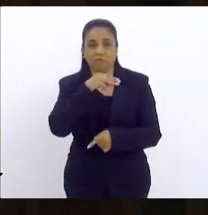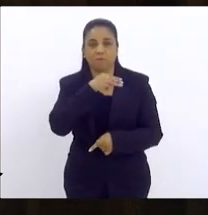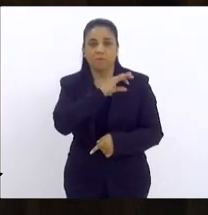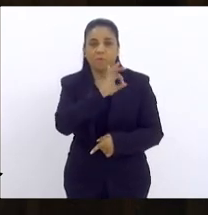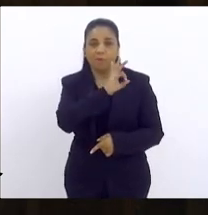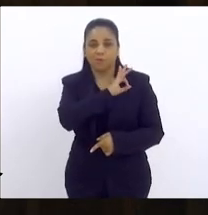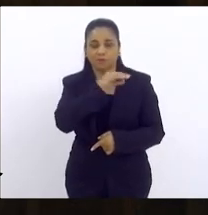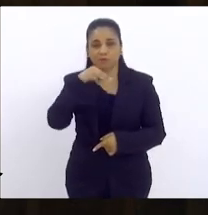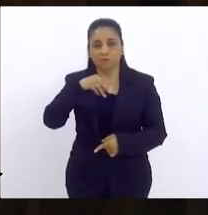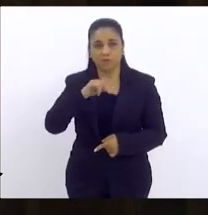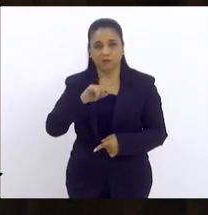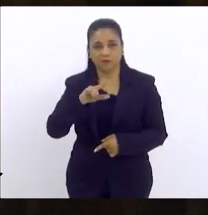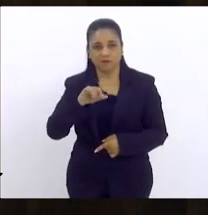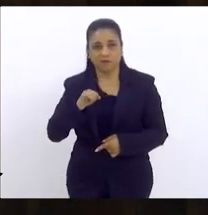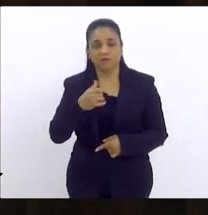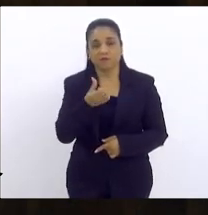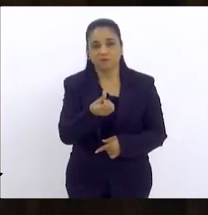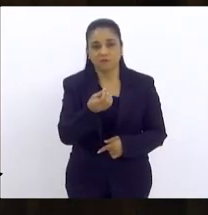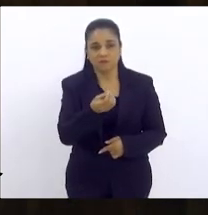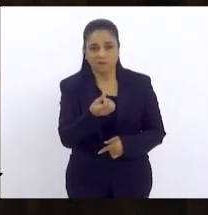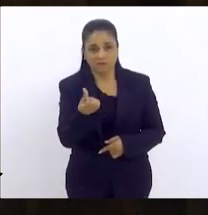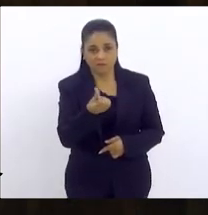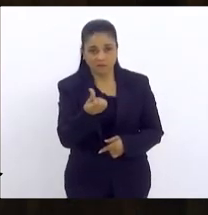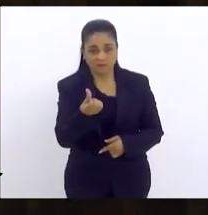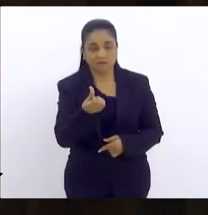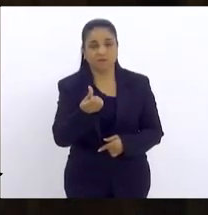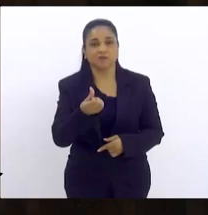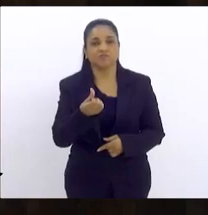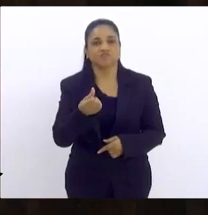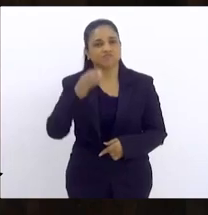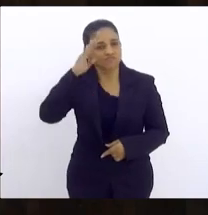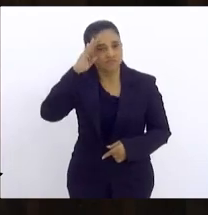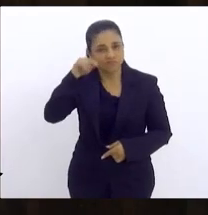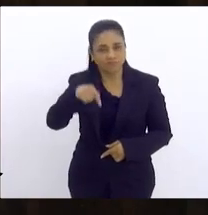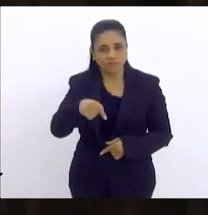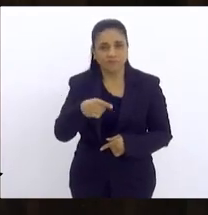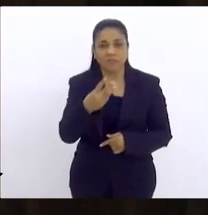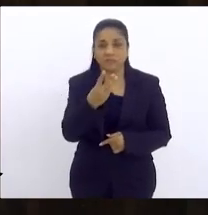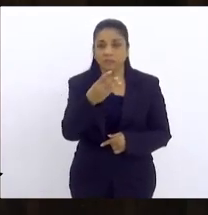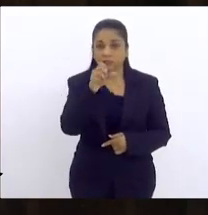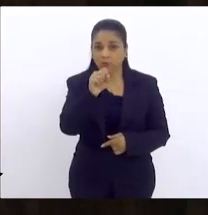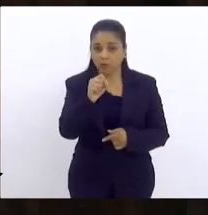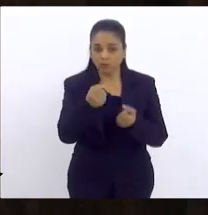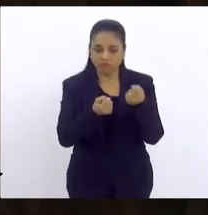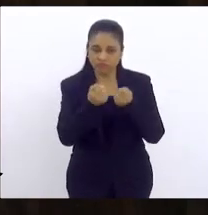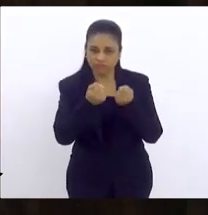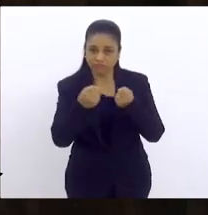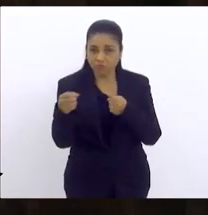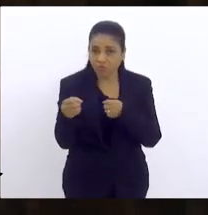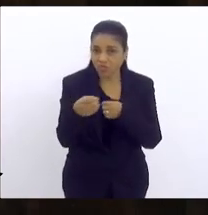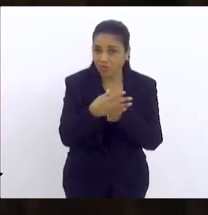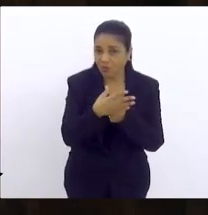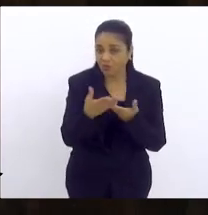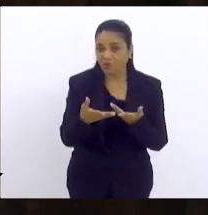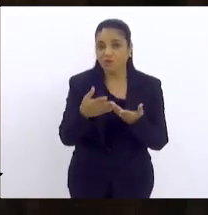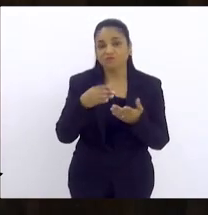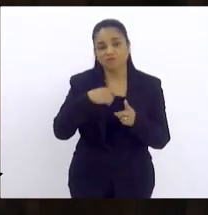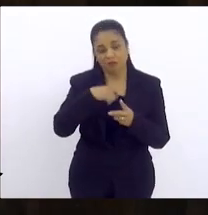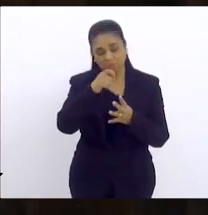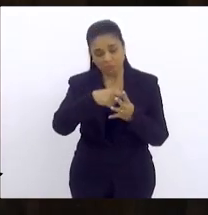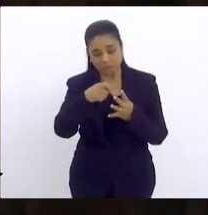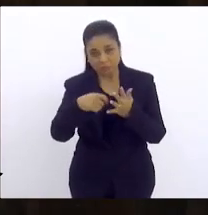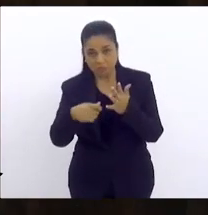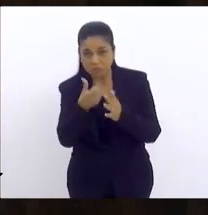policiais militares oriundos cursos de formação de soldado recebemos 38 viaturas novas já tem uma promessa nesse semestre ainda